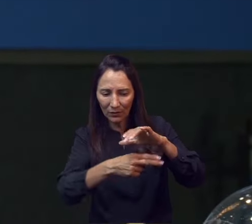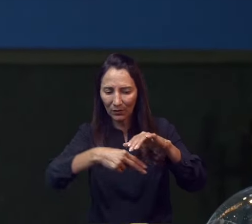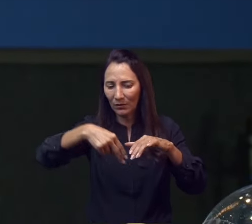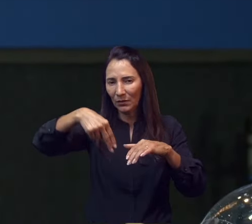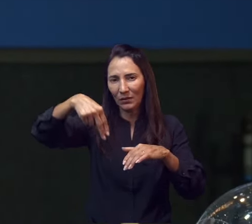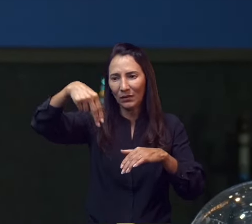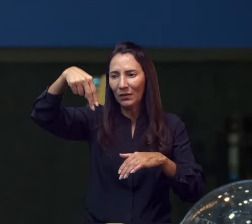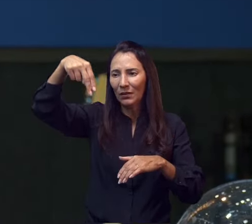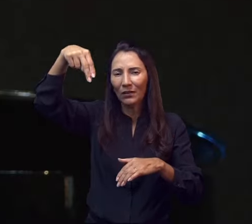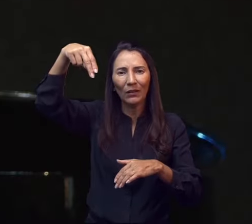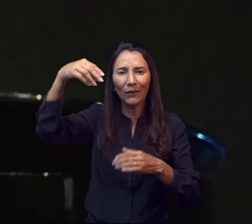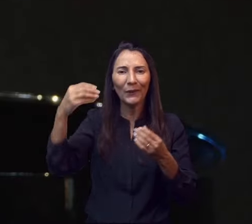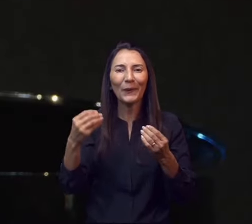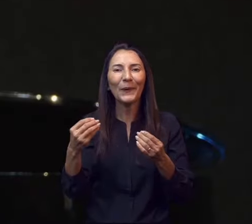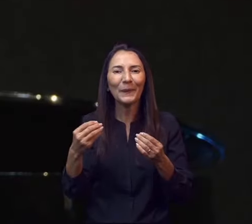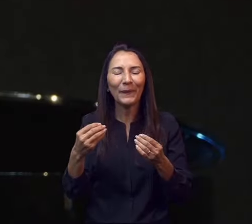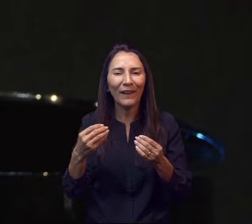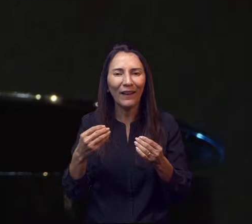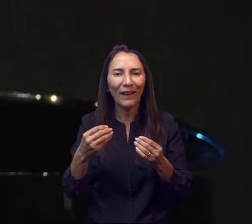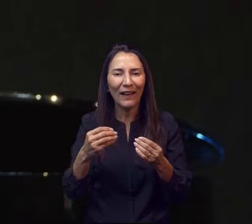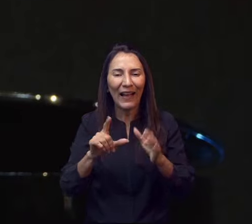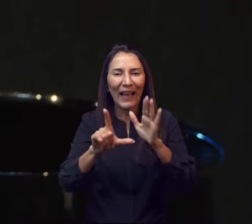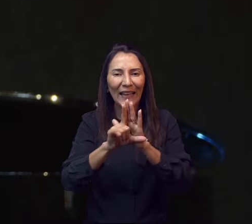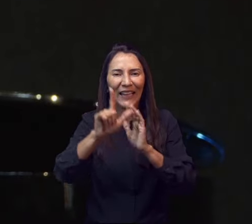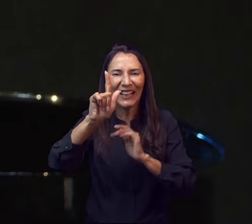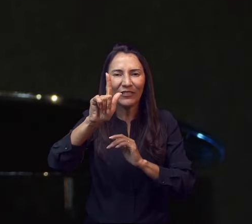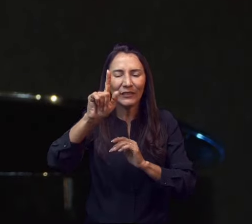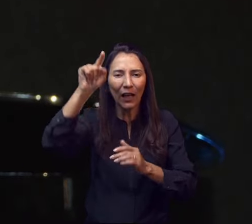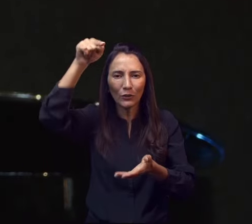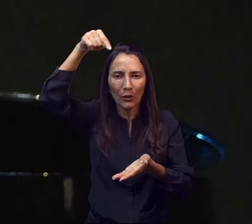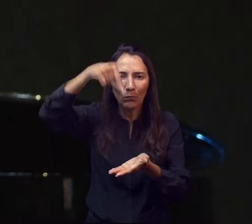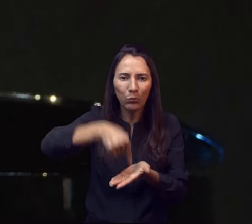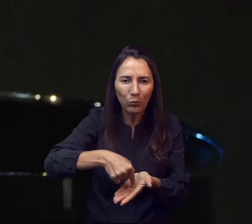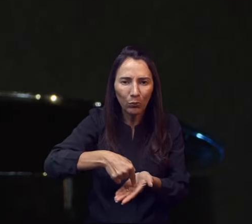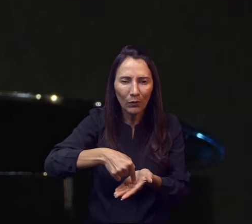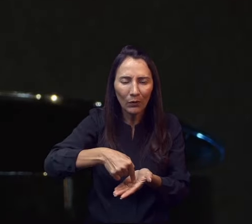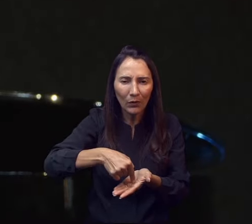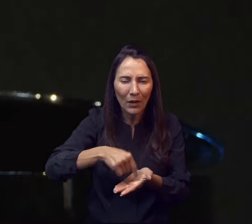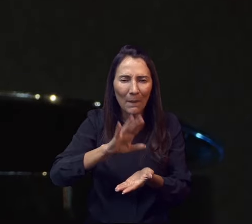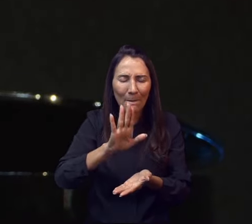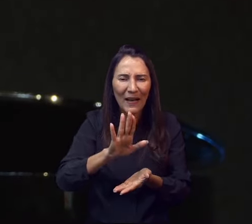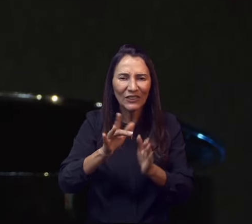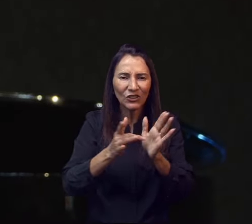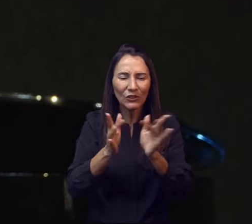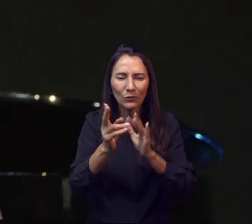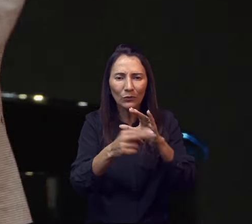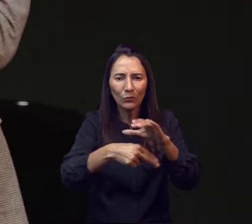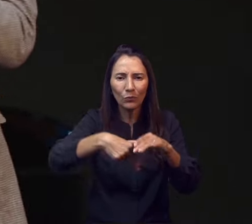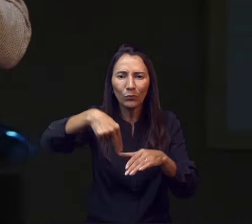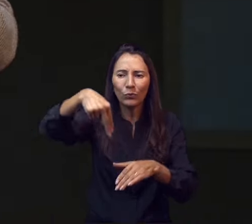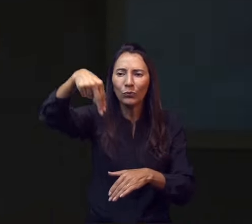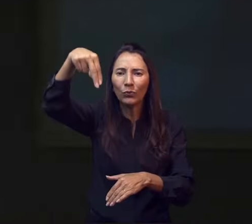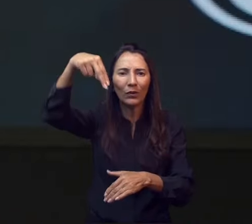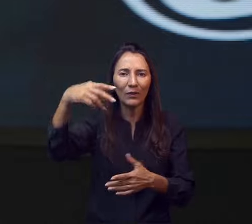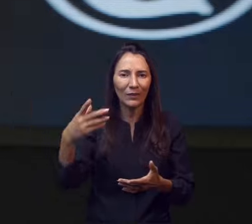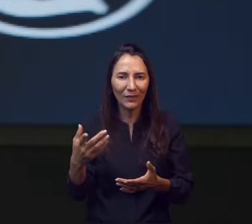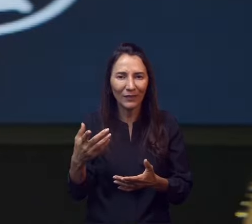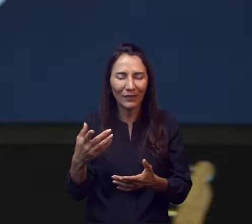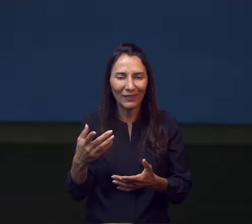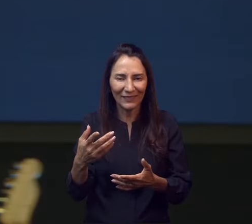lei da gravidade porque ele tem todo o potencial então ele tem controle de causa e de efeito Isaías